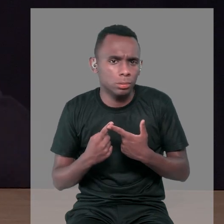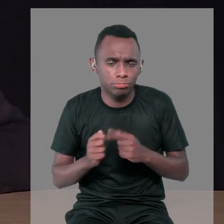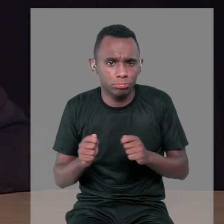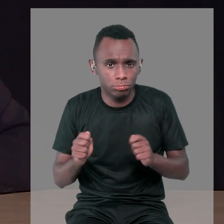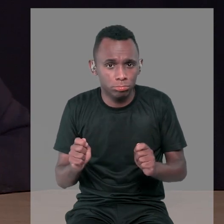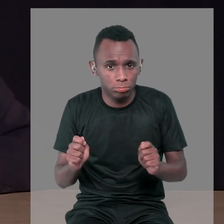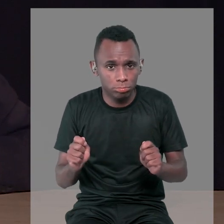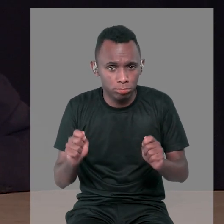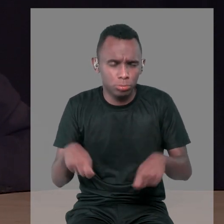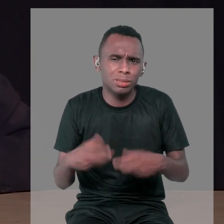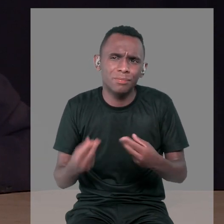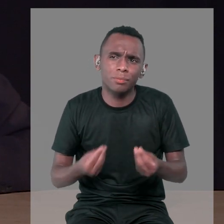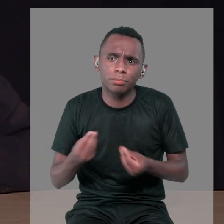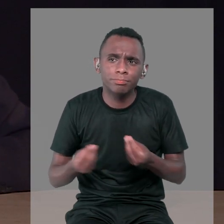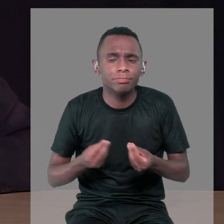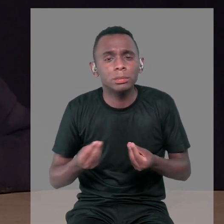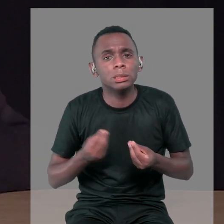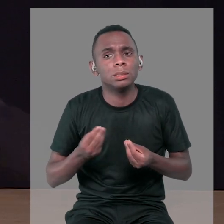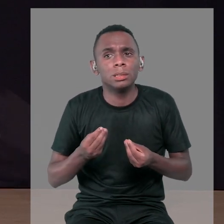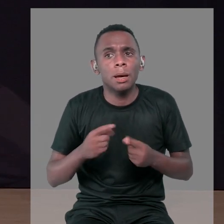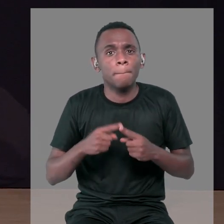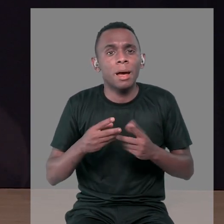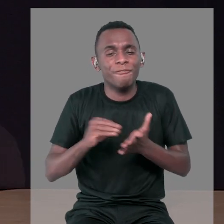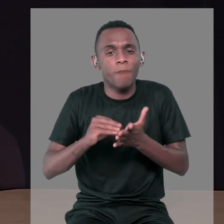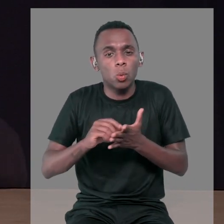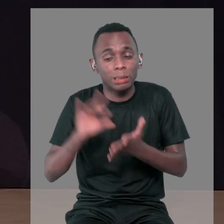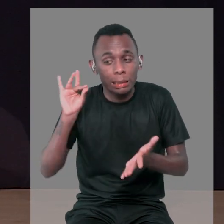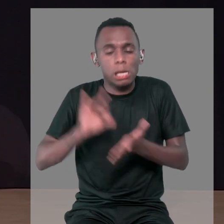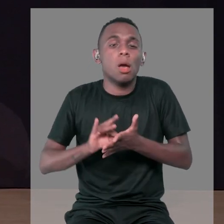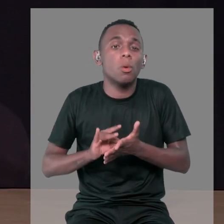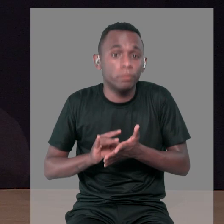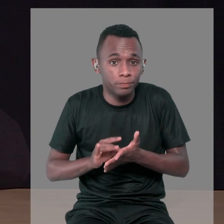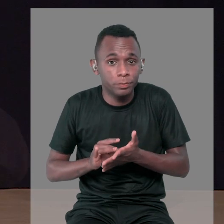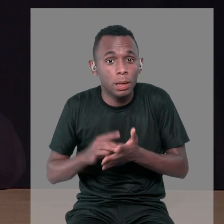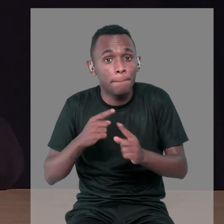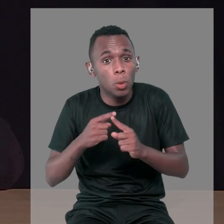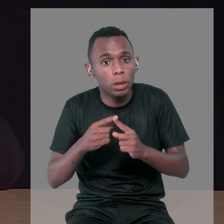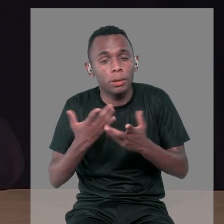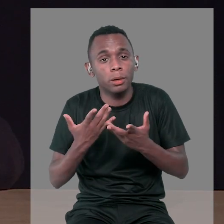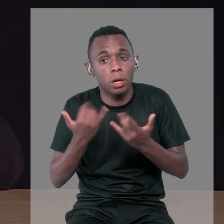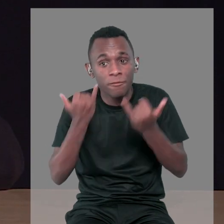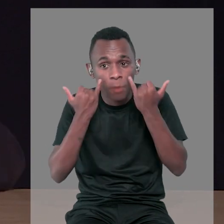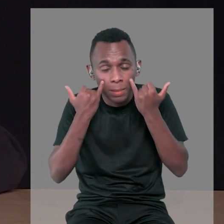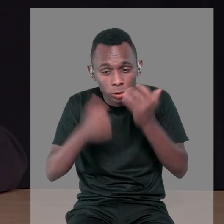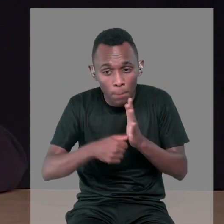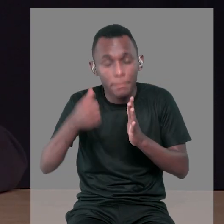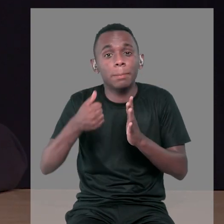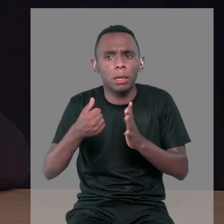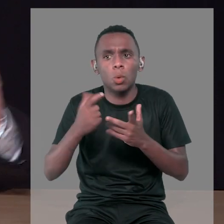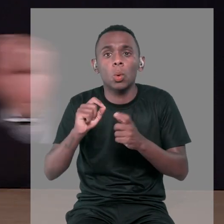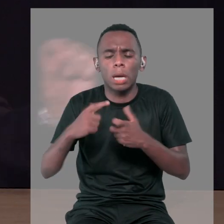ser irrealista nesse momento? Porque o dado primeiro de que a guerra absoluta não era